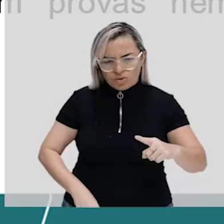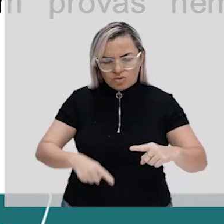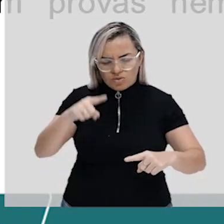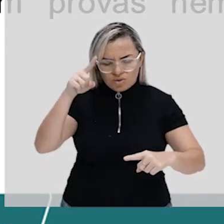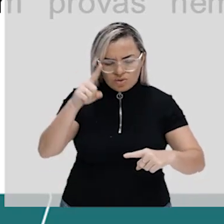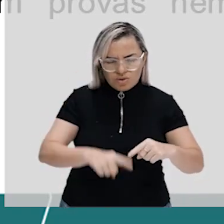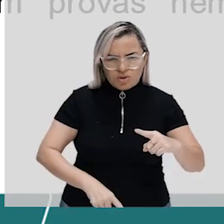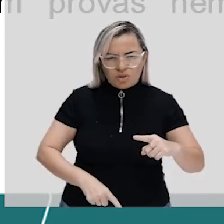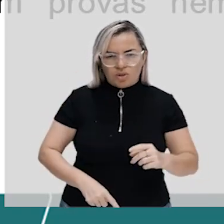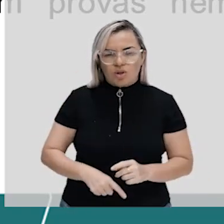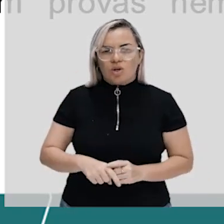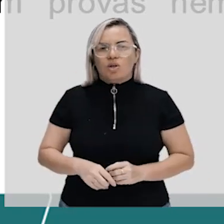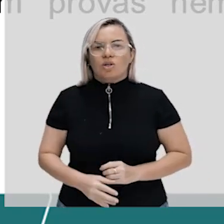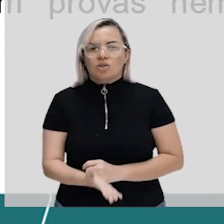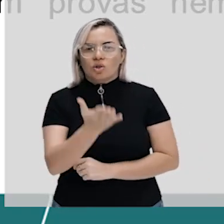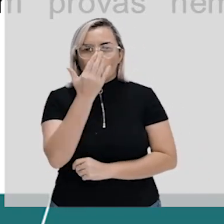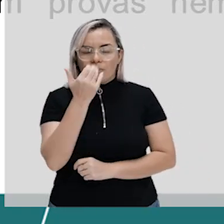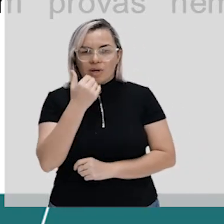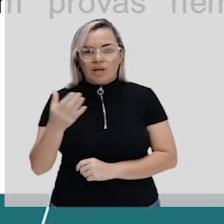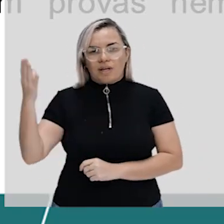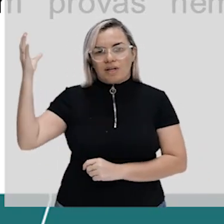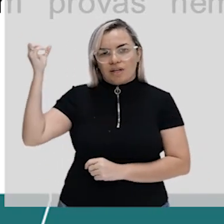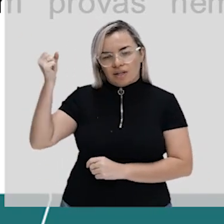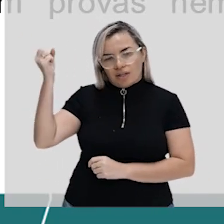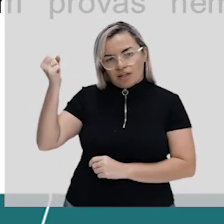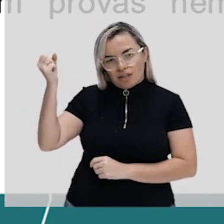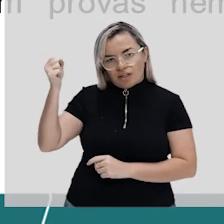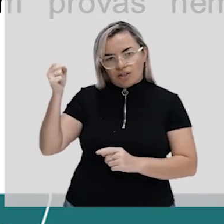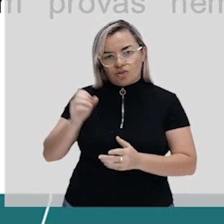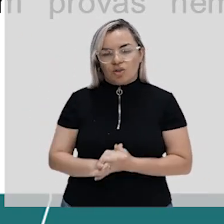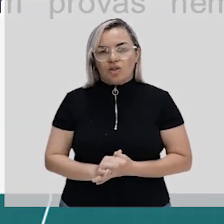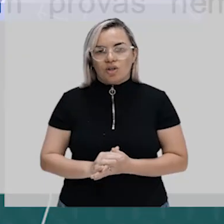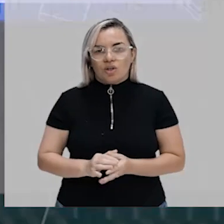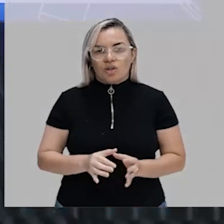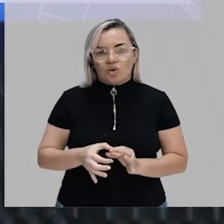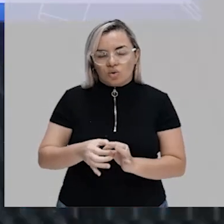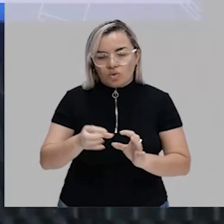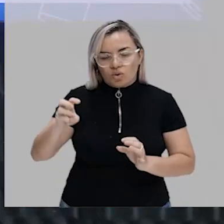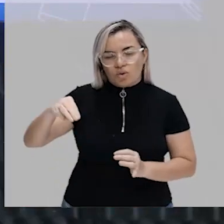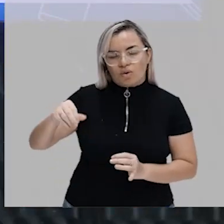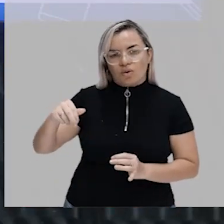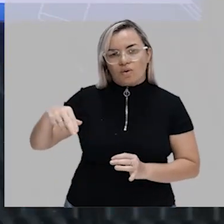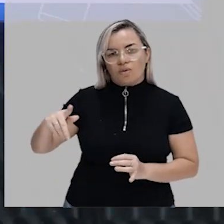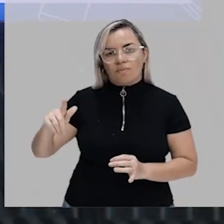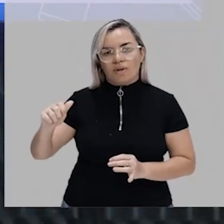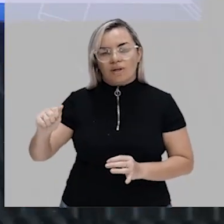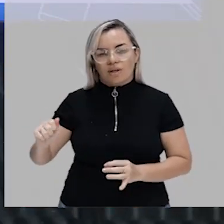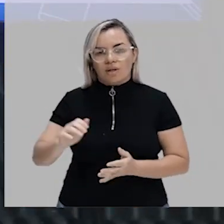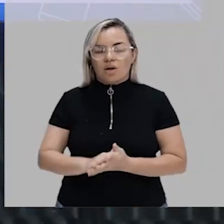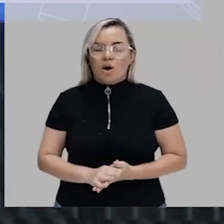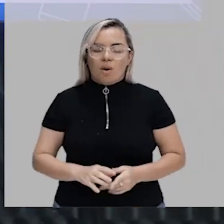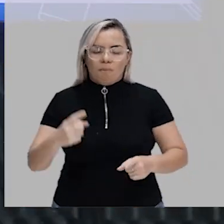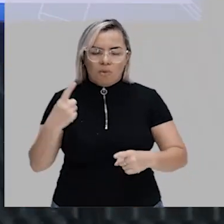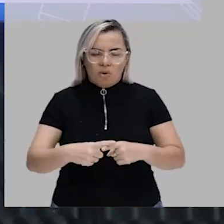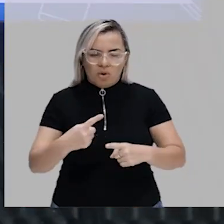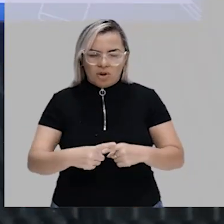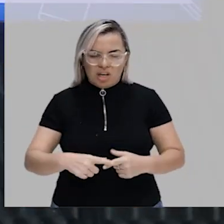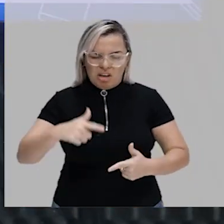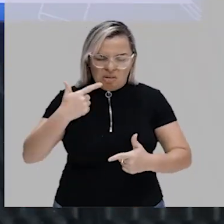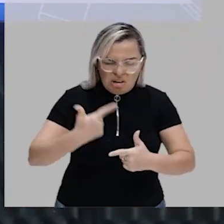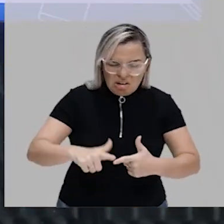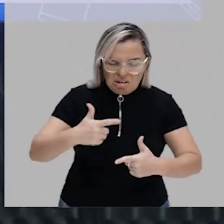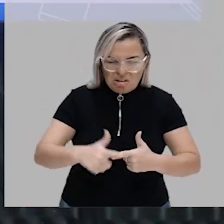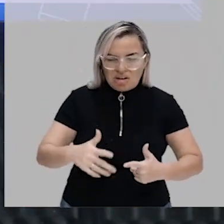com manga. Porque provavelmente não vai dar certo. Você vai se sentir mal, você pode até morrer. Esse